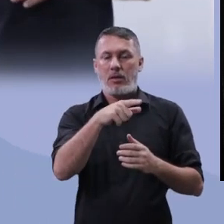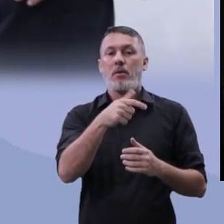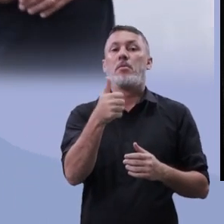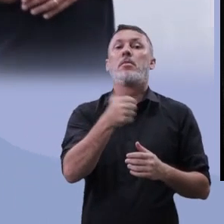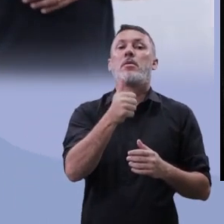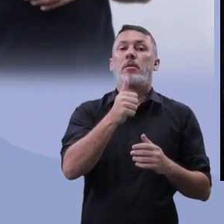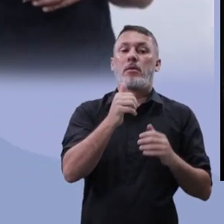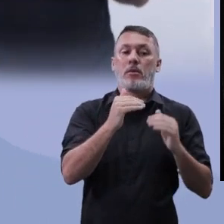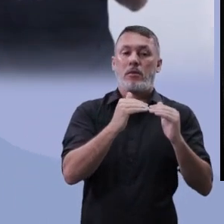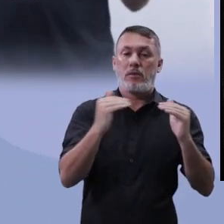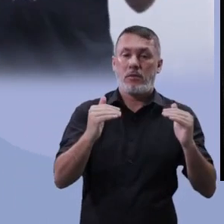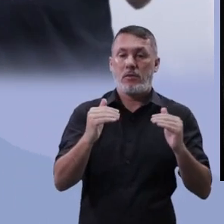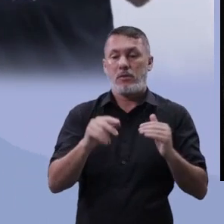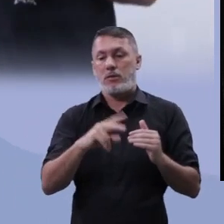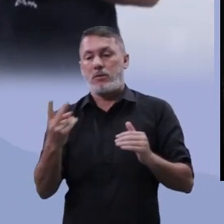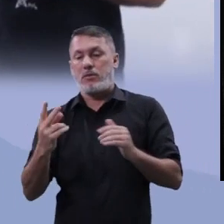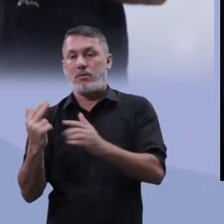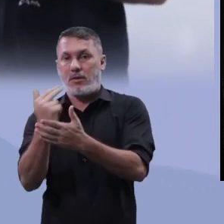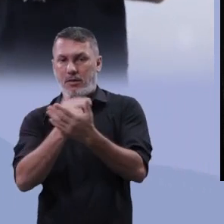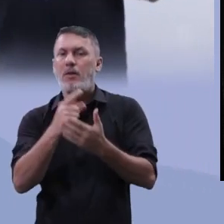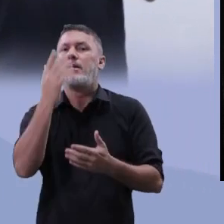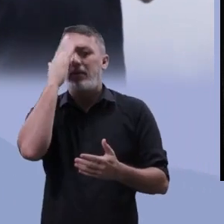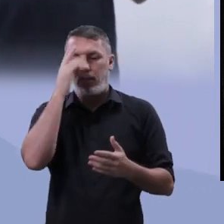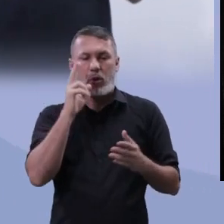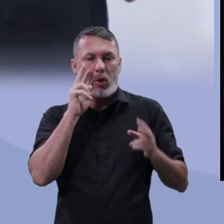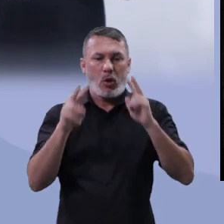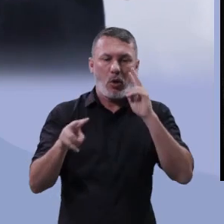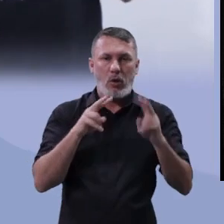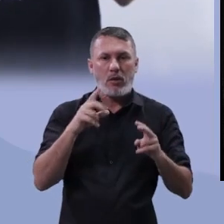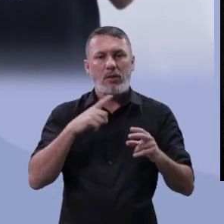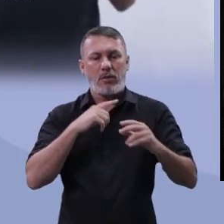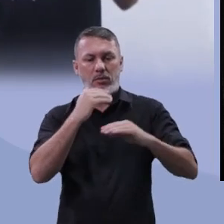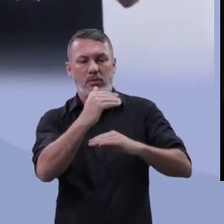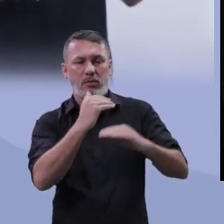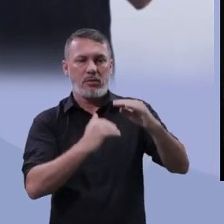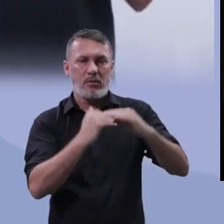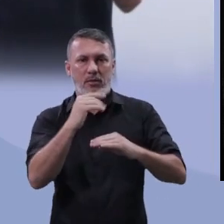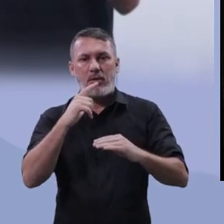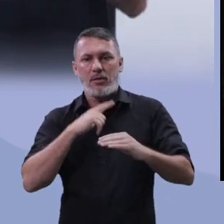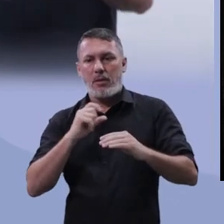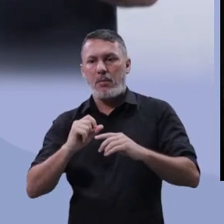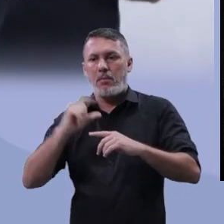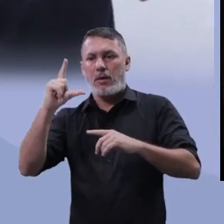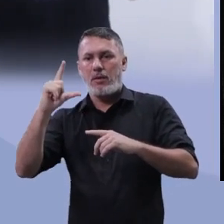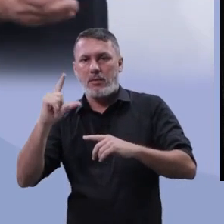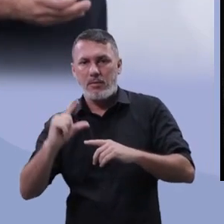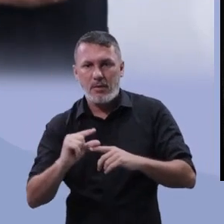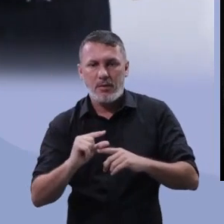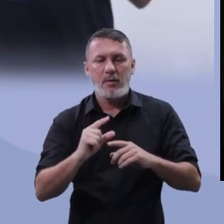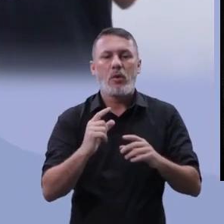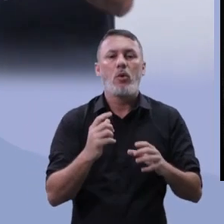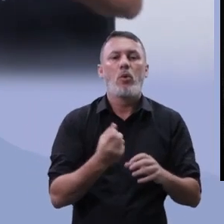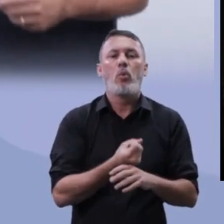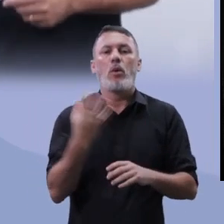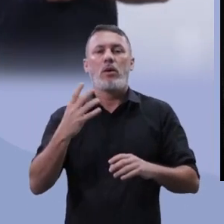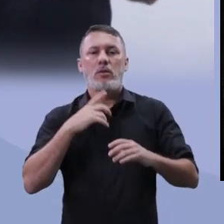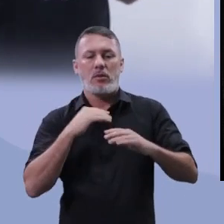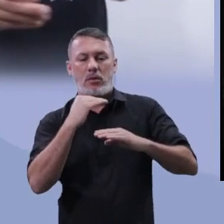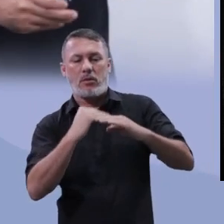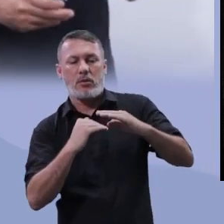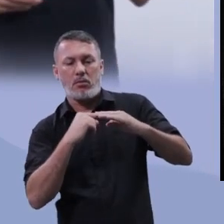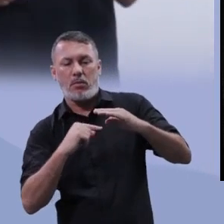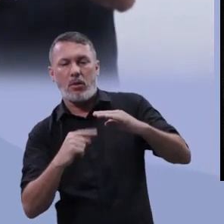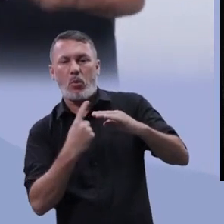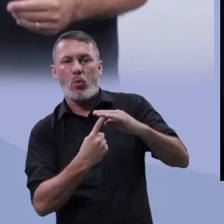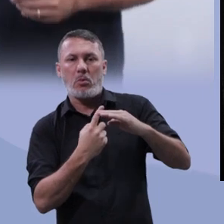reta, o gráfico da função do segundo grau, uma parábola. E aí você tem que dominar coeficiente angular, ver se a função é crescente, decrescente, quantas raízes,